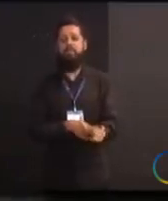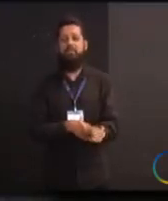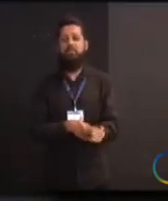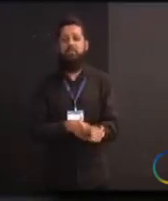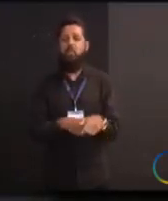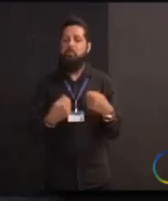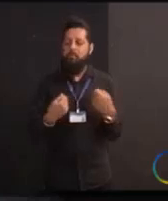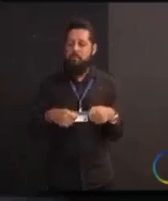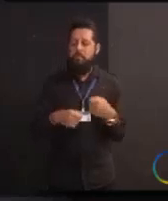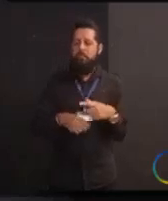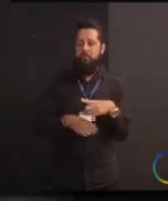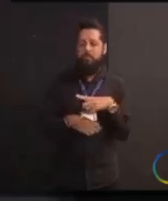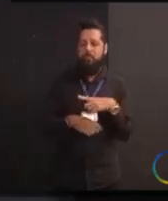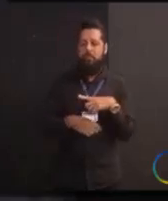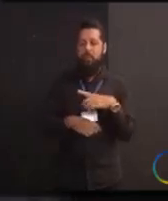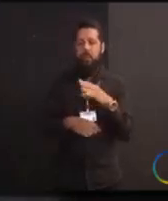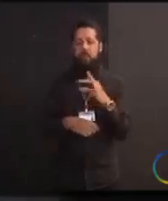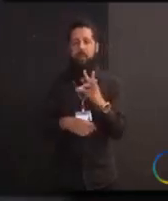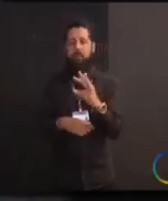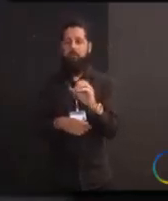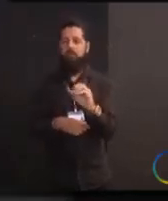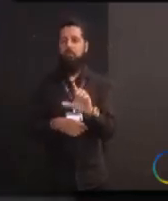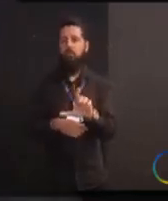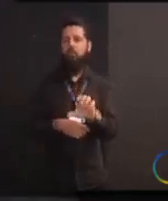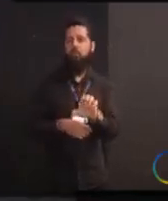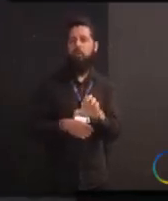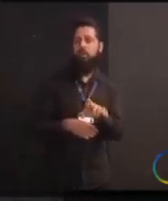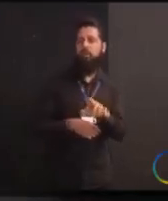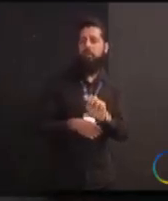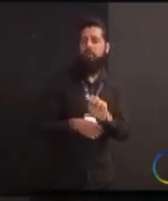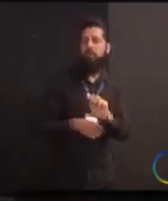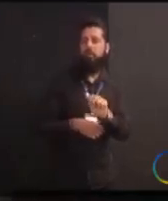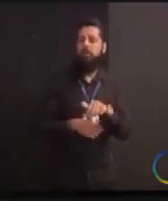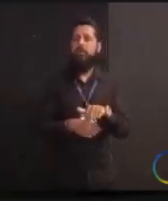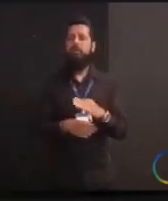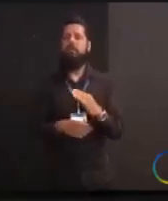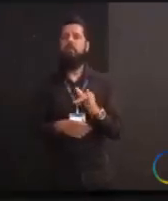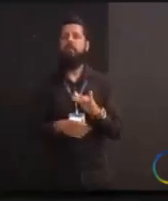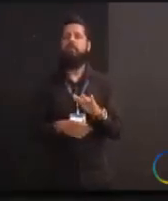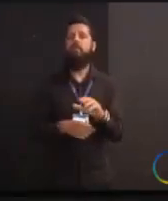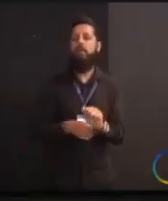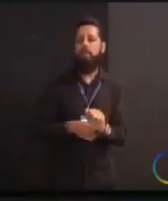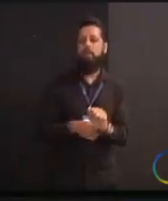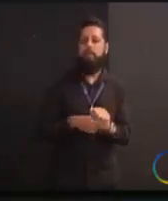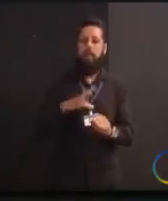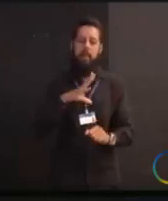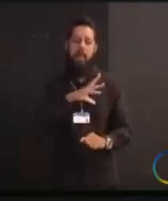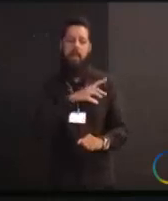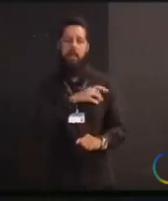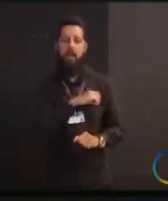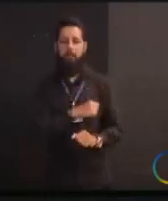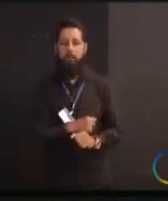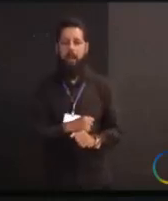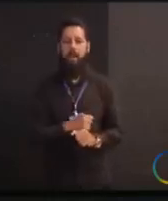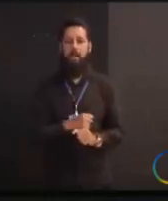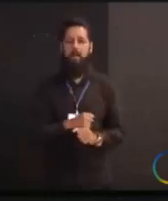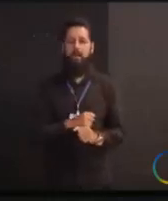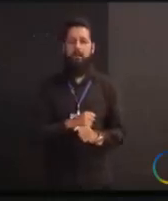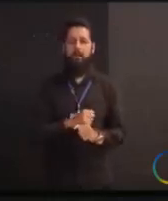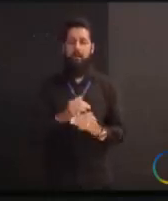Tolerância. Tolerar, suportar, amar, muito mais do que